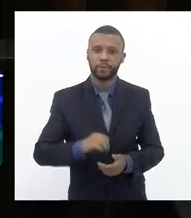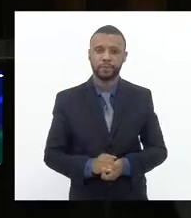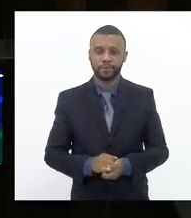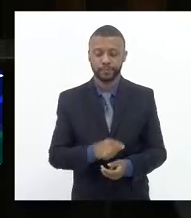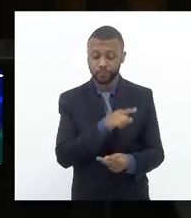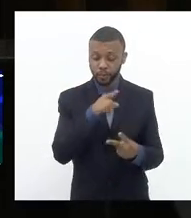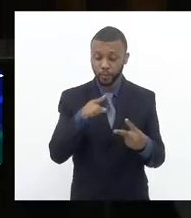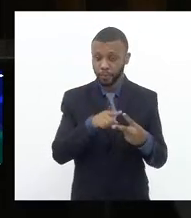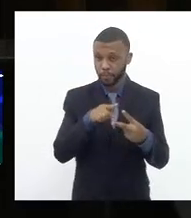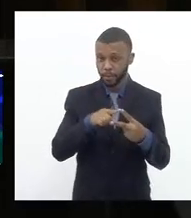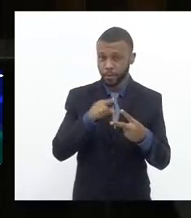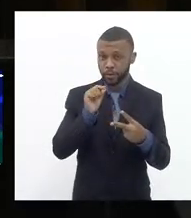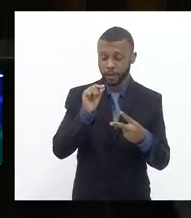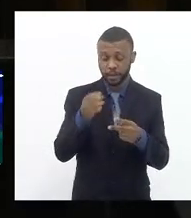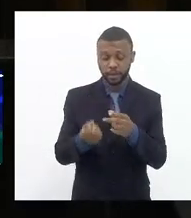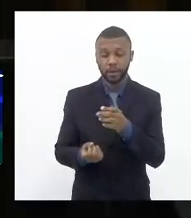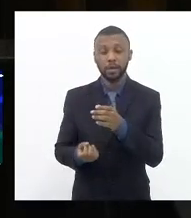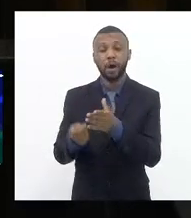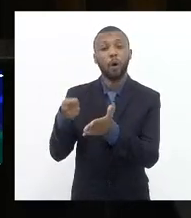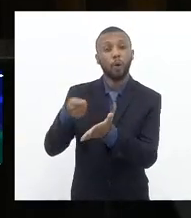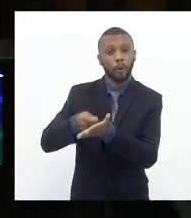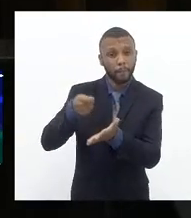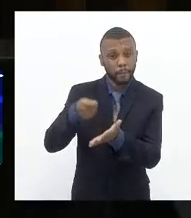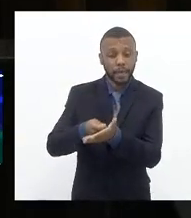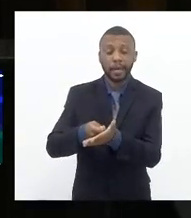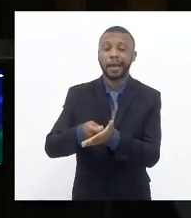A que institui a cobrança